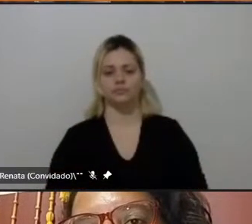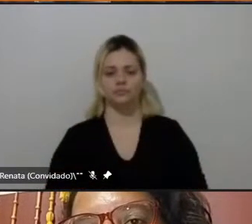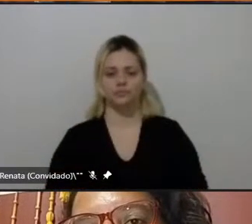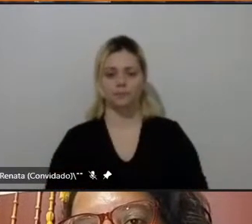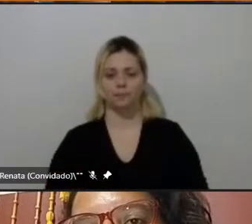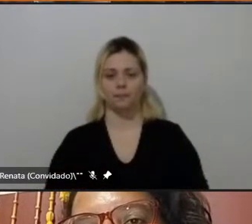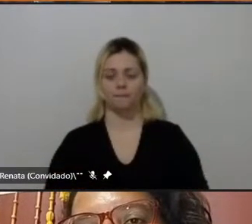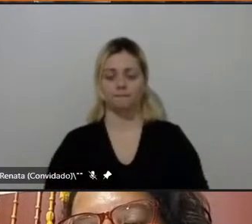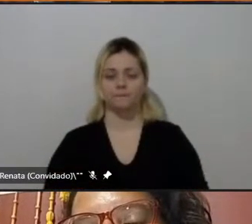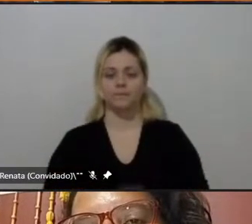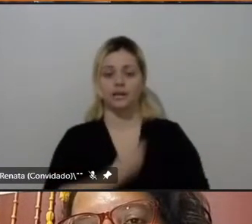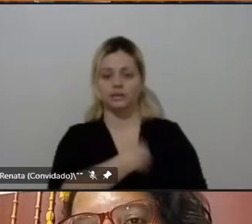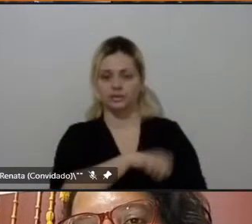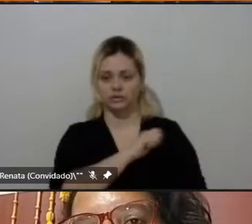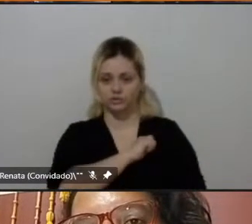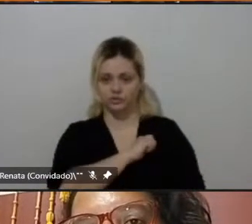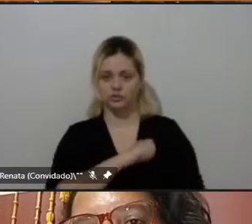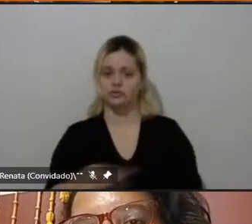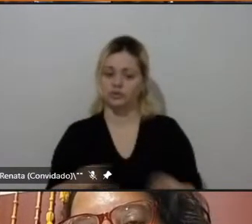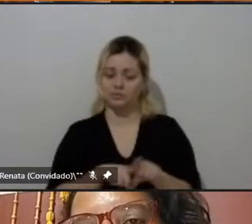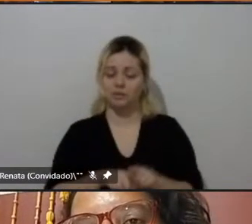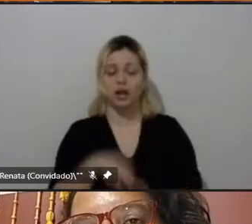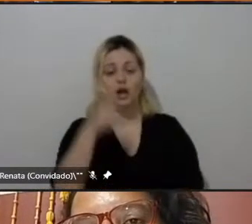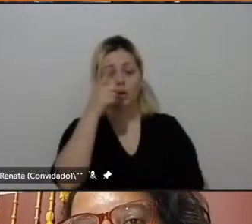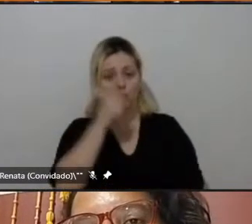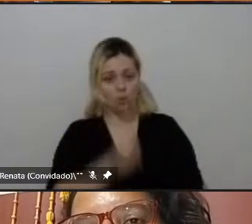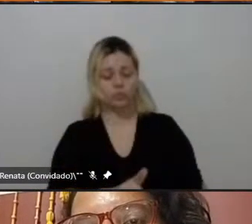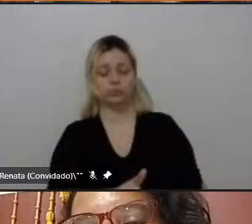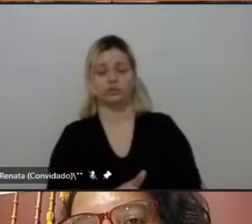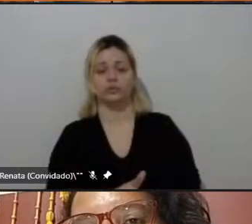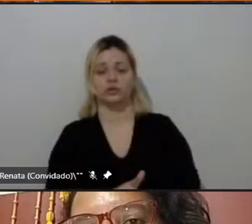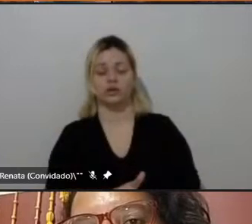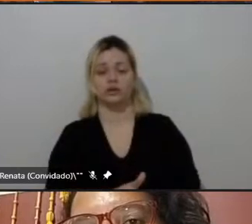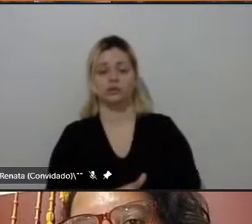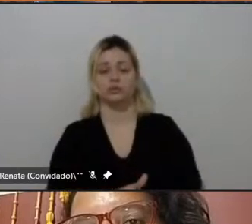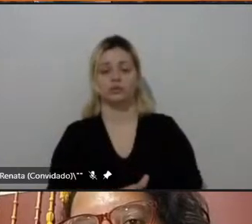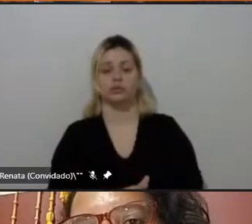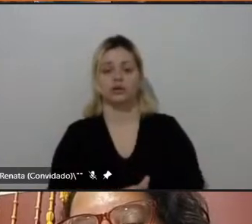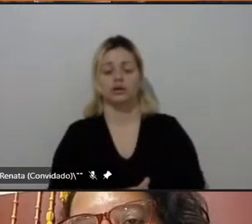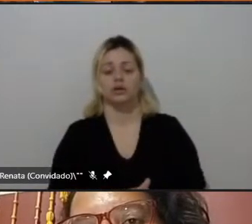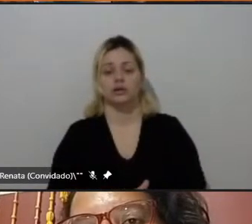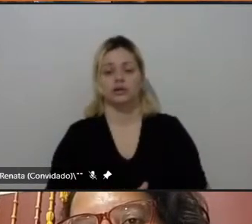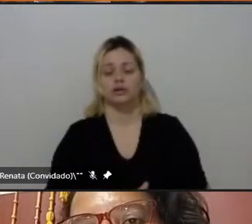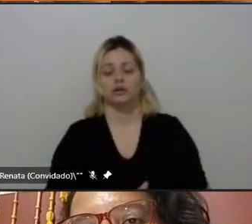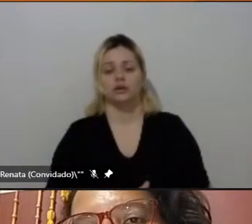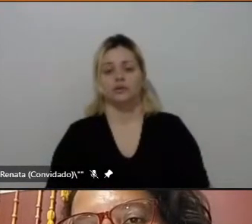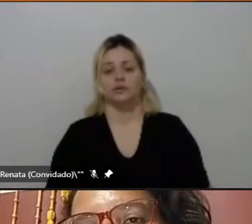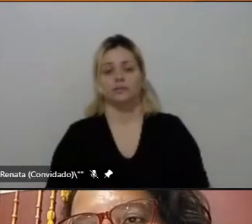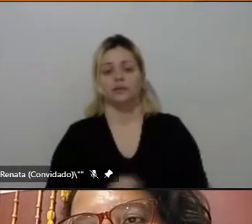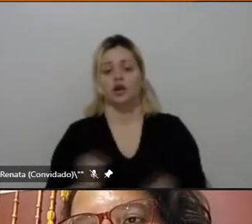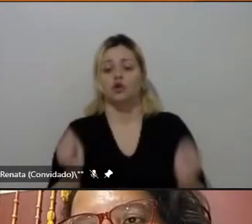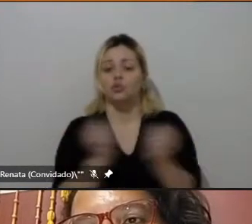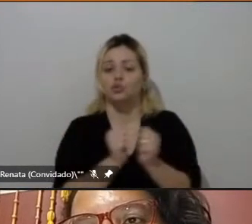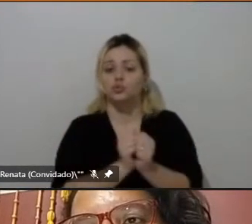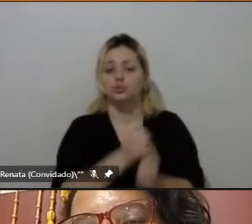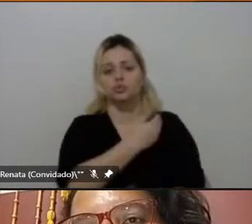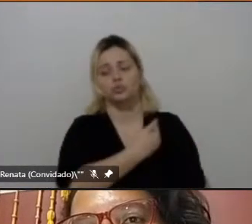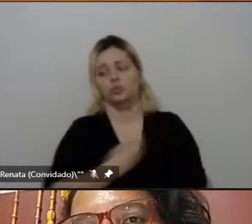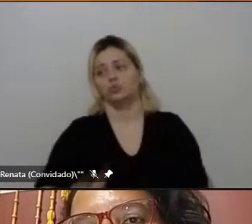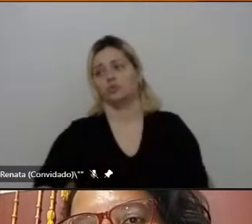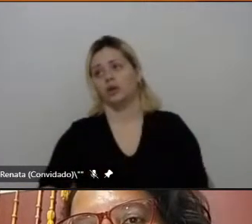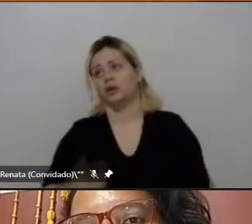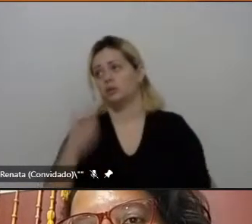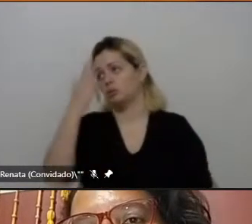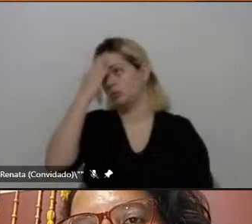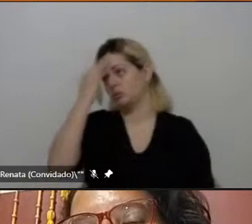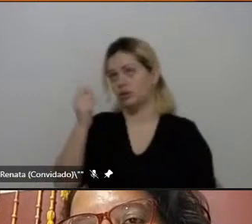Na Argentina também eles conseguiram ter esse marco regulatório, mas depois esse marco com o governo, não sei agora o que vai acontecer, mas com